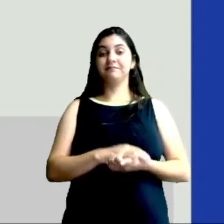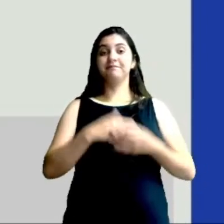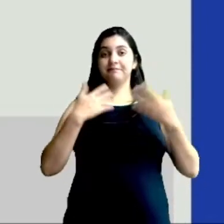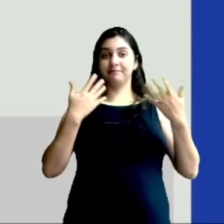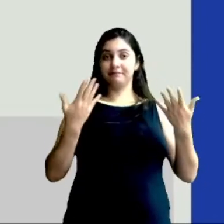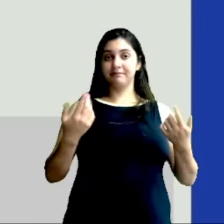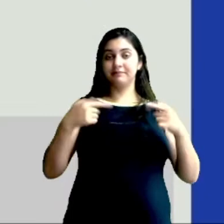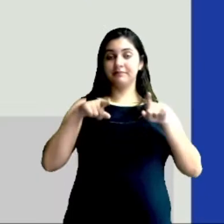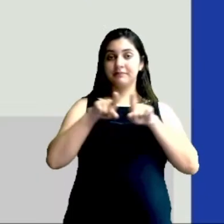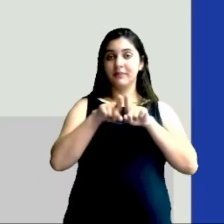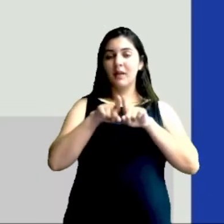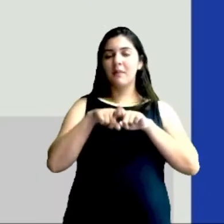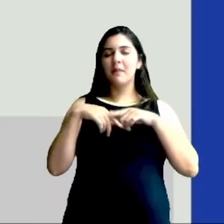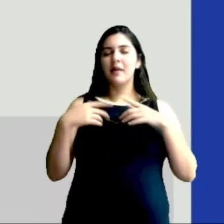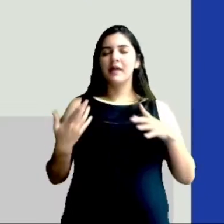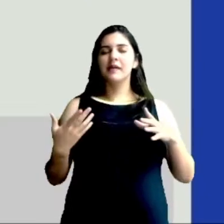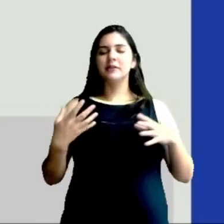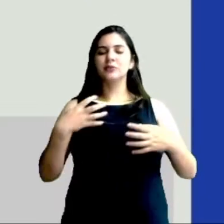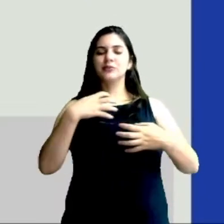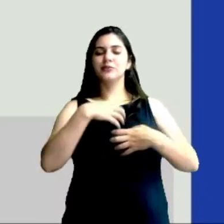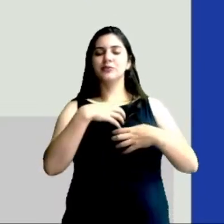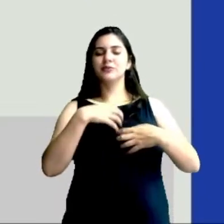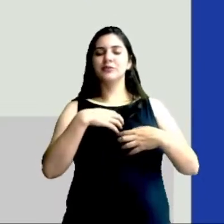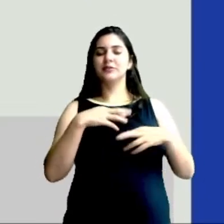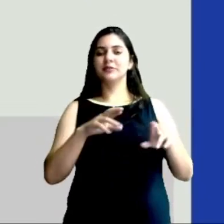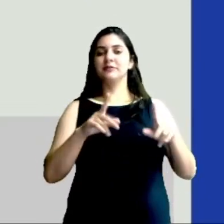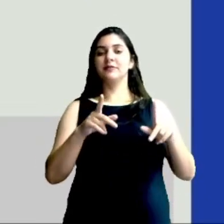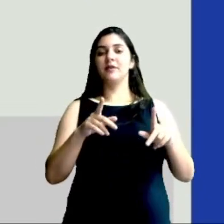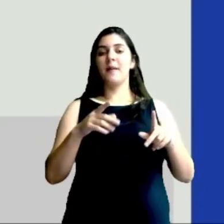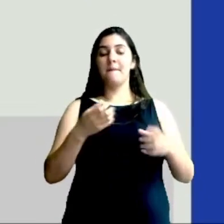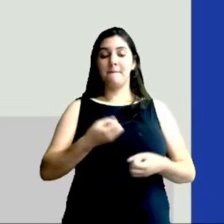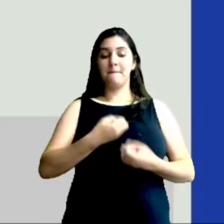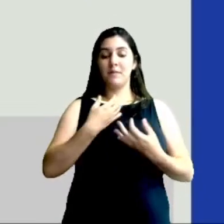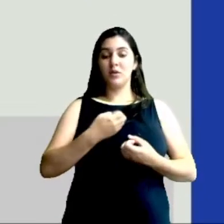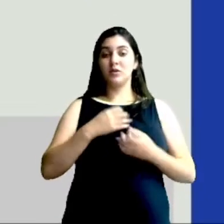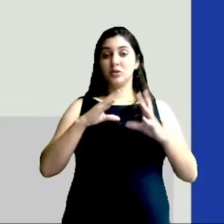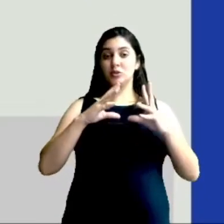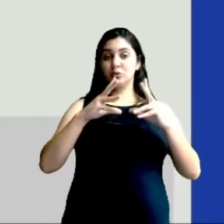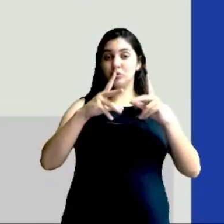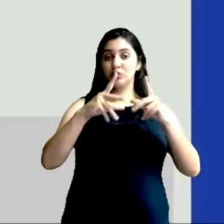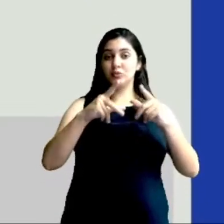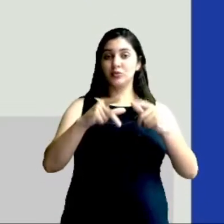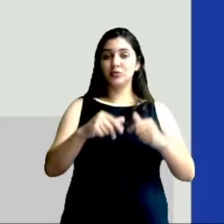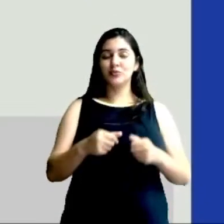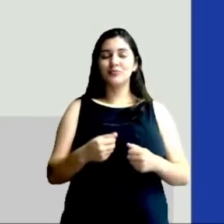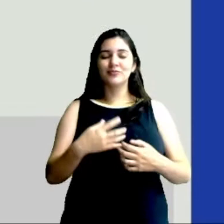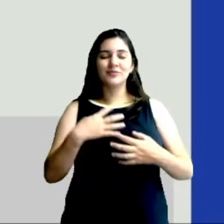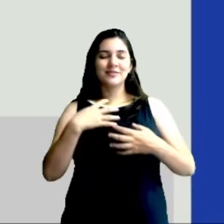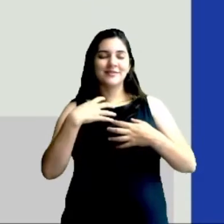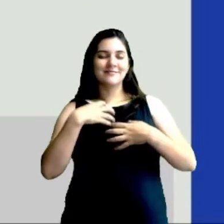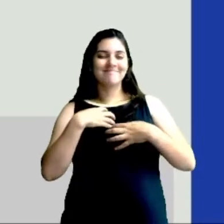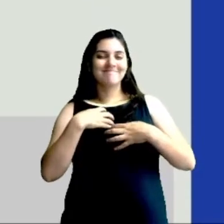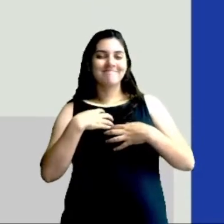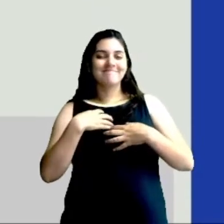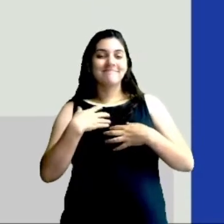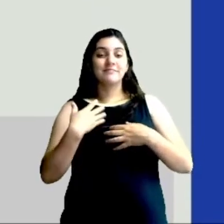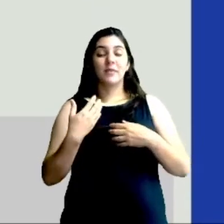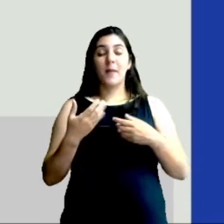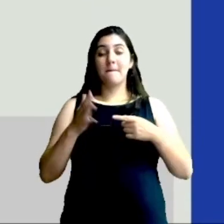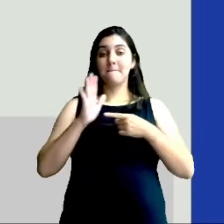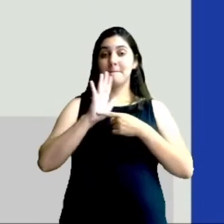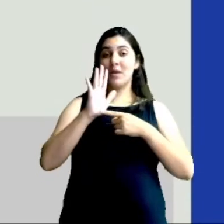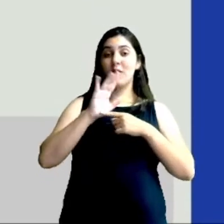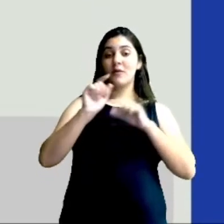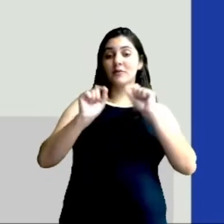e no sentido figurado poesia tudo aquilo que comove né que sensibiliza e desperta